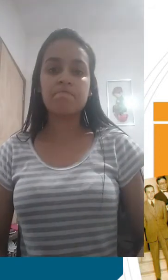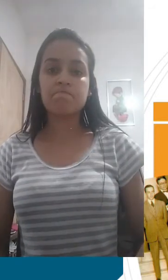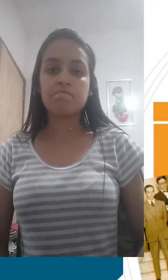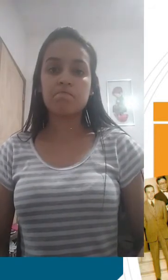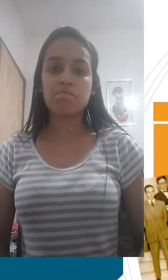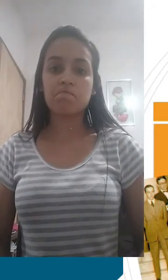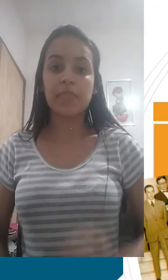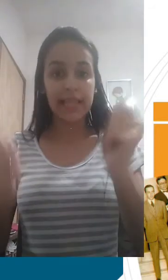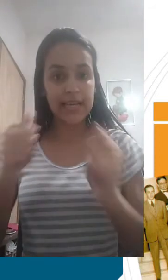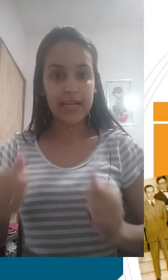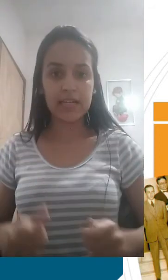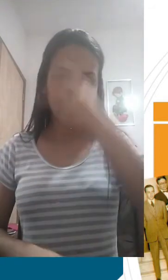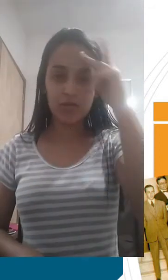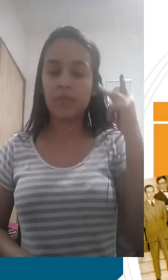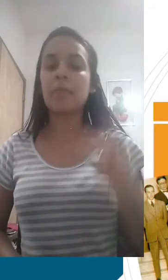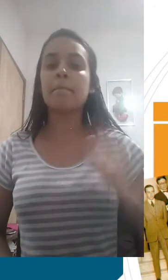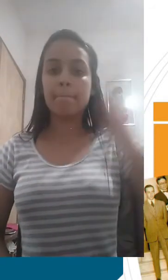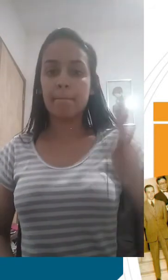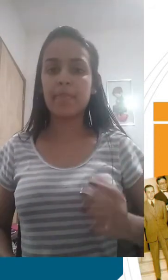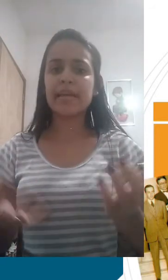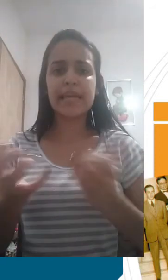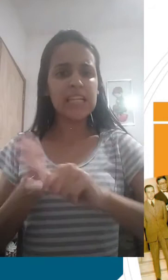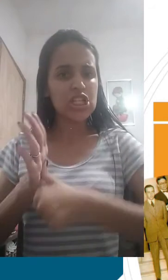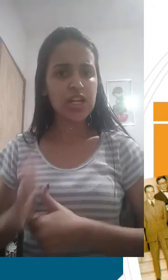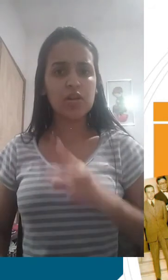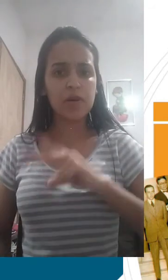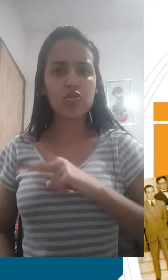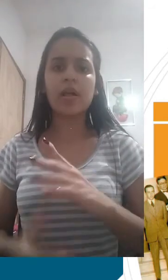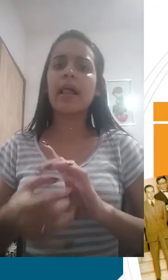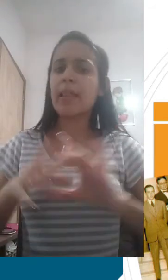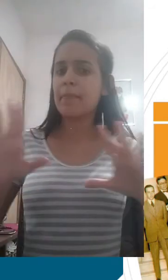uma identidade própria e a liberdade de expressão.